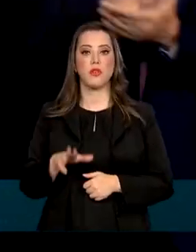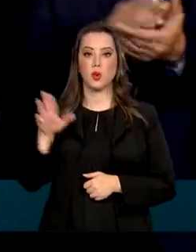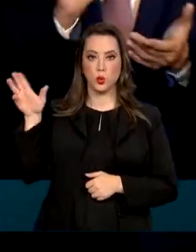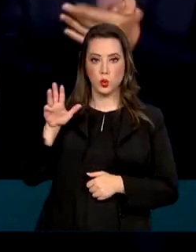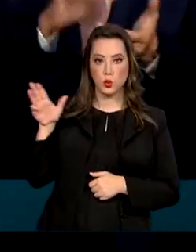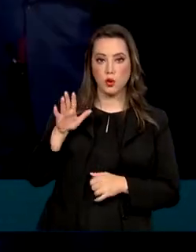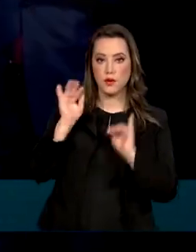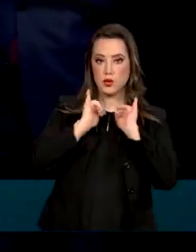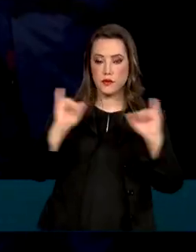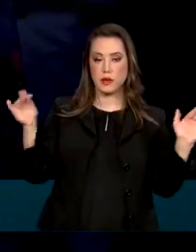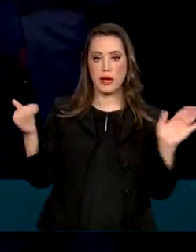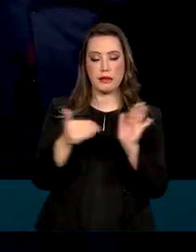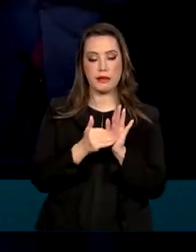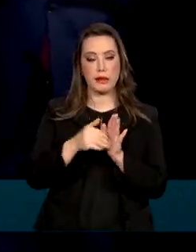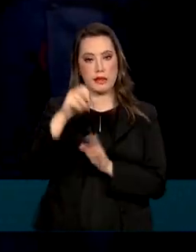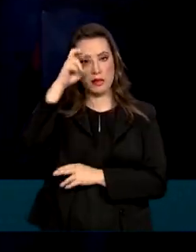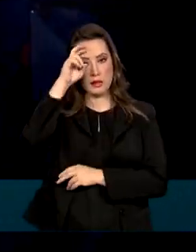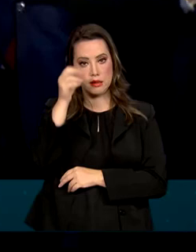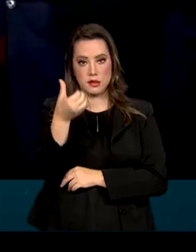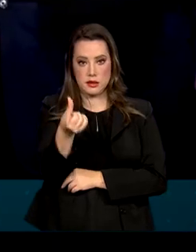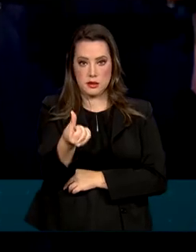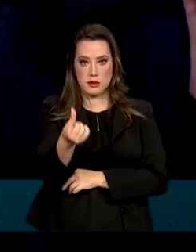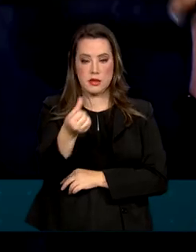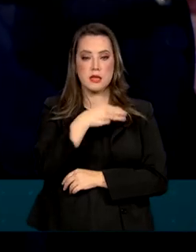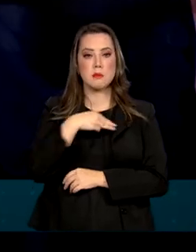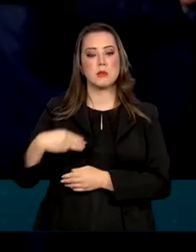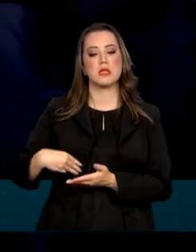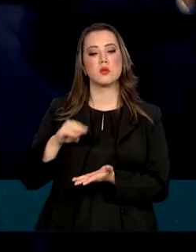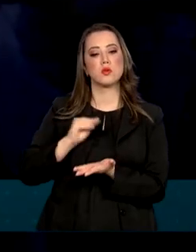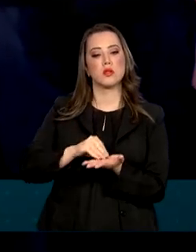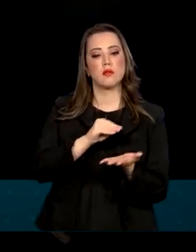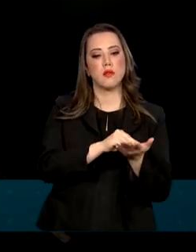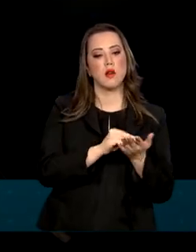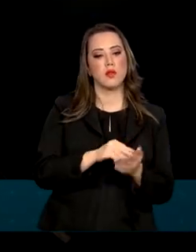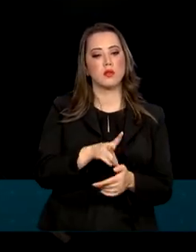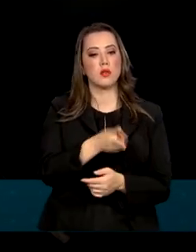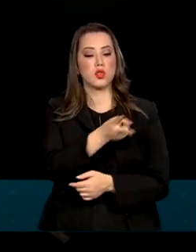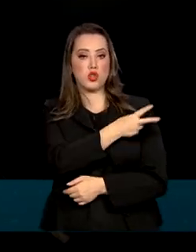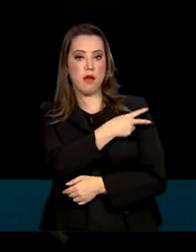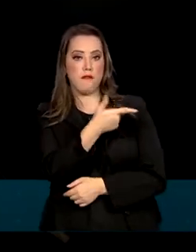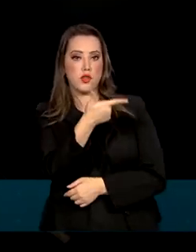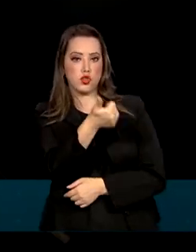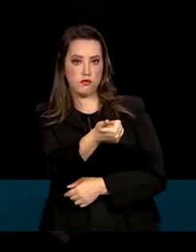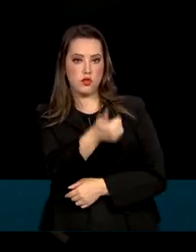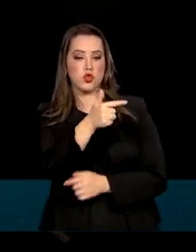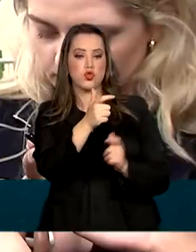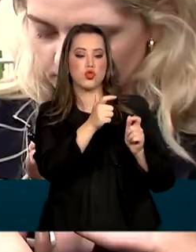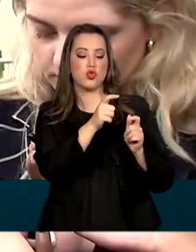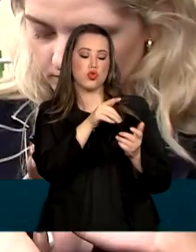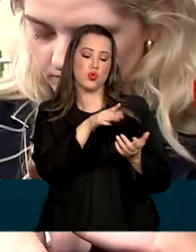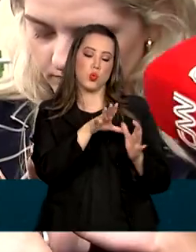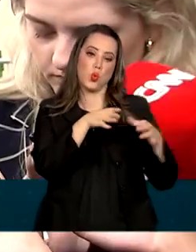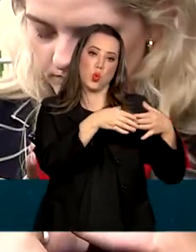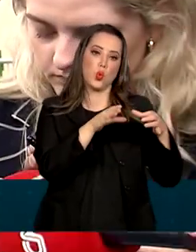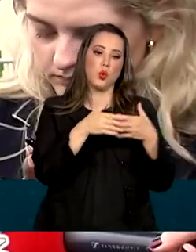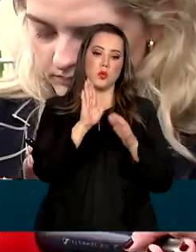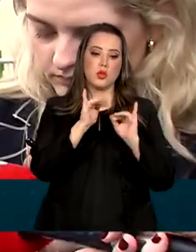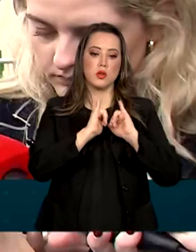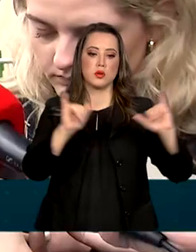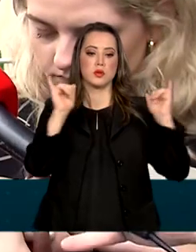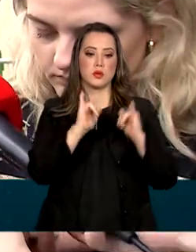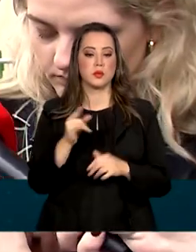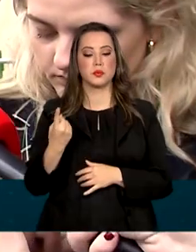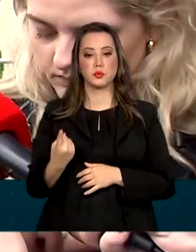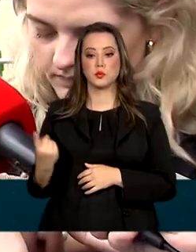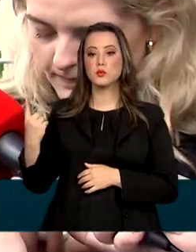os nomes dos 16 ministros restantes. Os chefes de 21 pastas já foram anunciados. Indicado para assumir